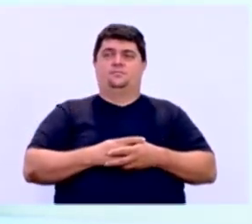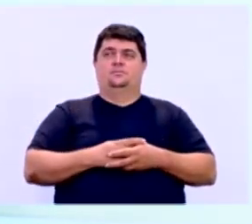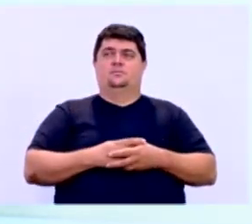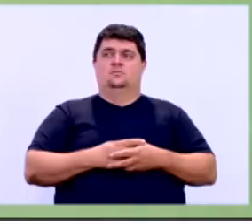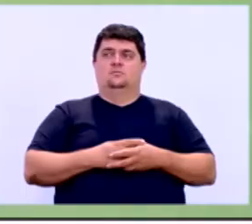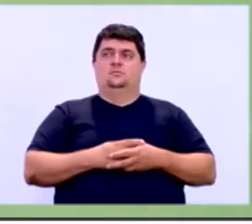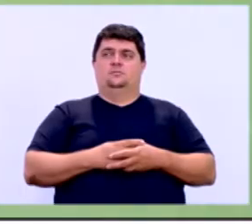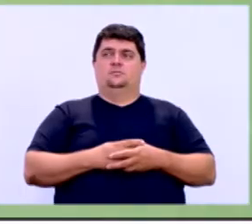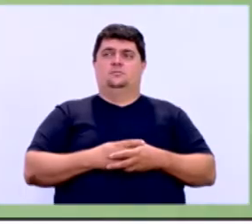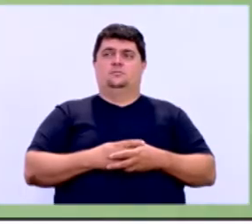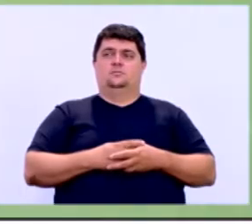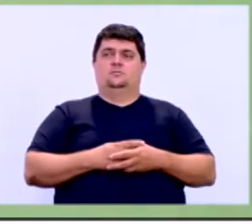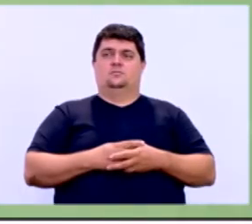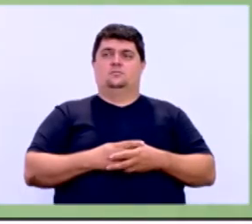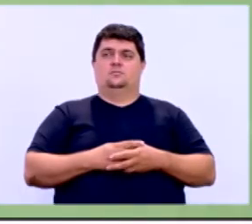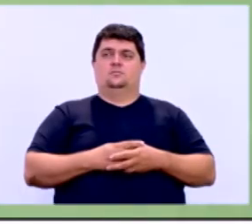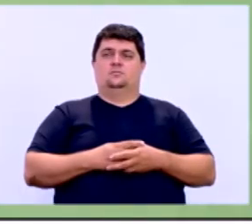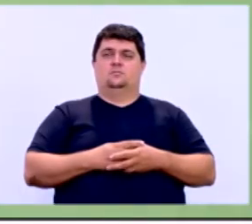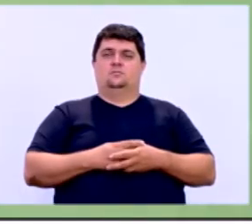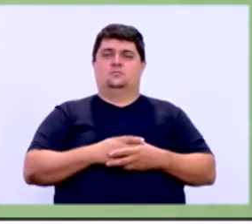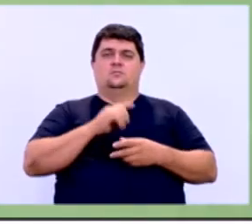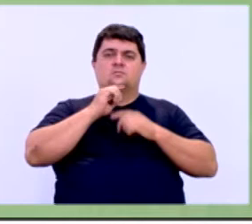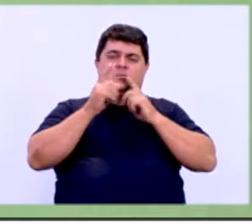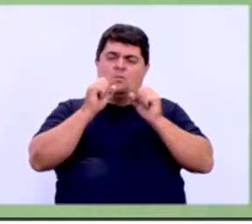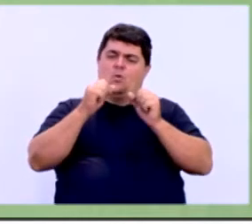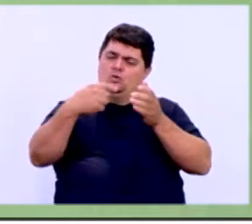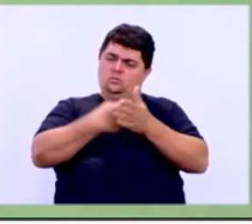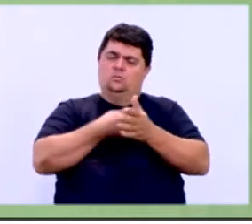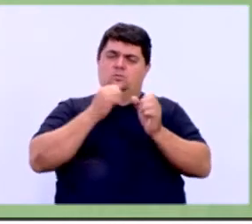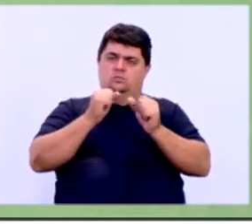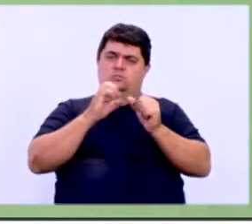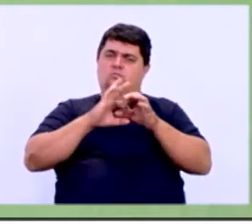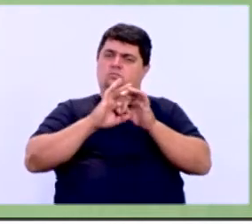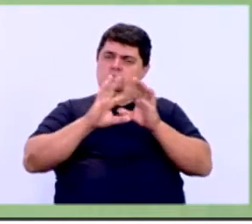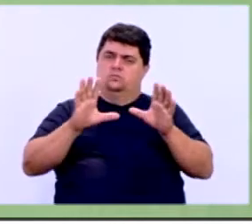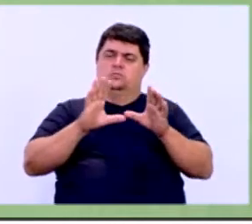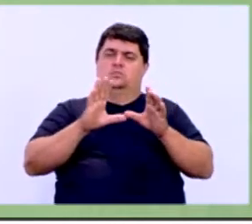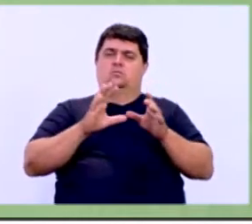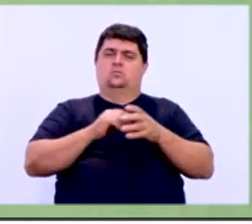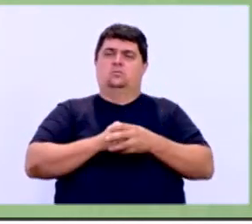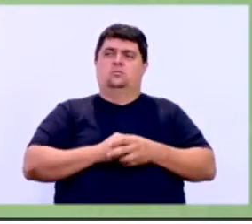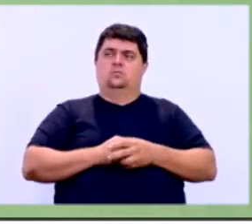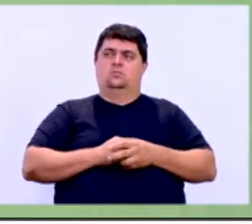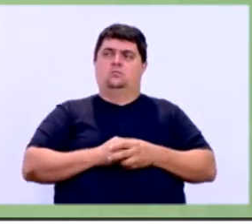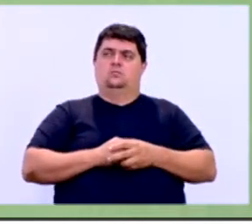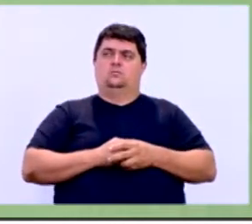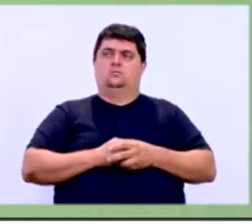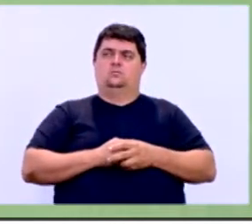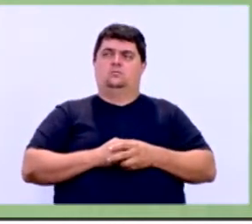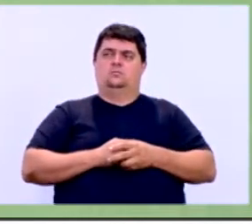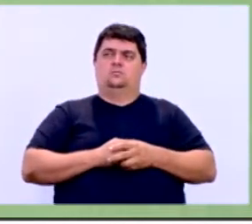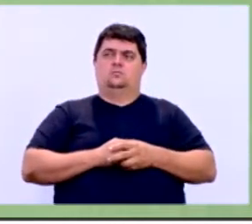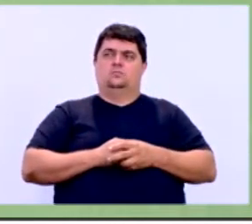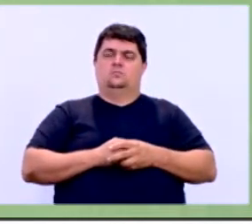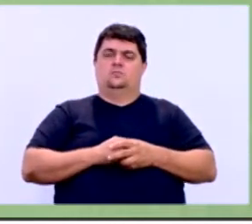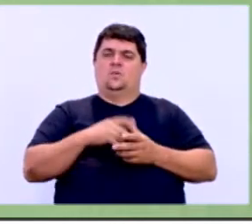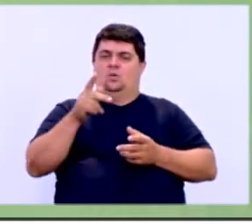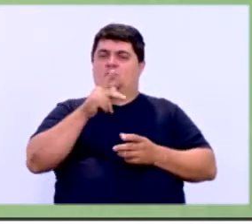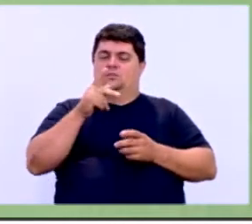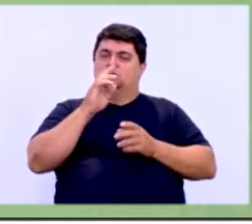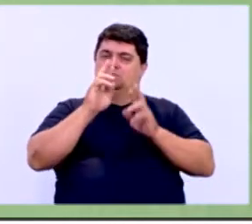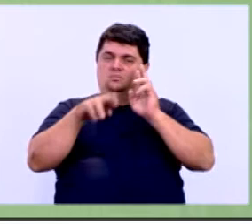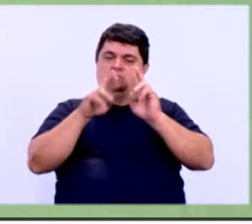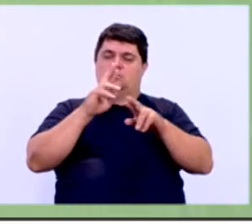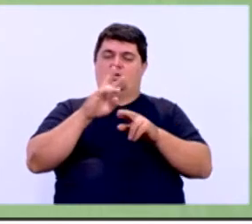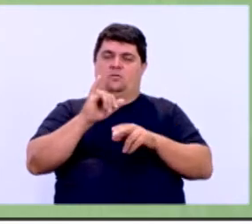tá? Alguma dúvida? Vamos interagir. Se houver dúvidas, mandem as perguntas, os questionamentos para o professor Igor, que a gente